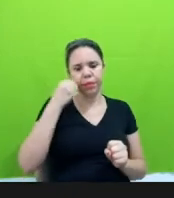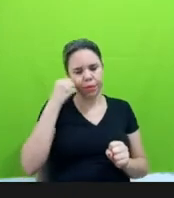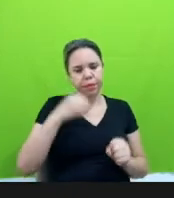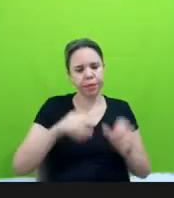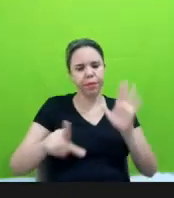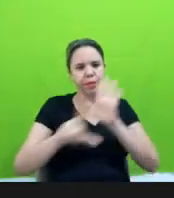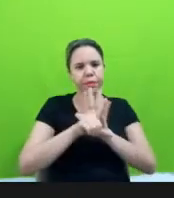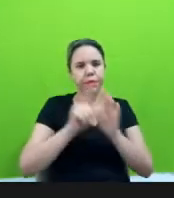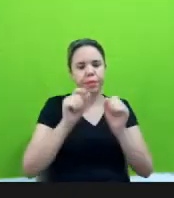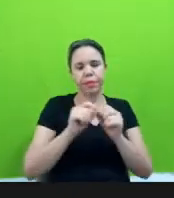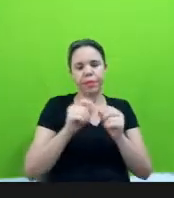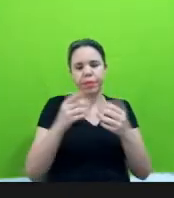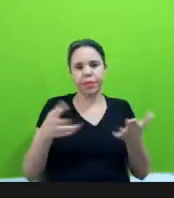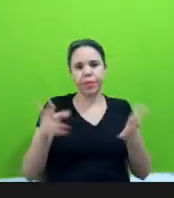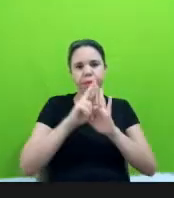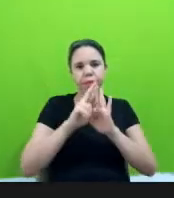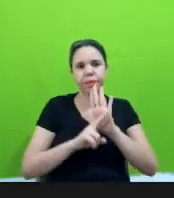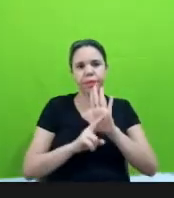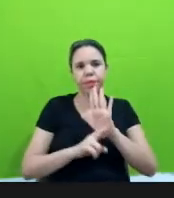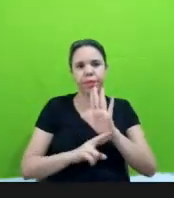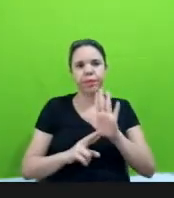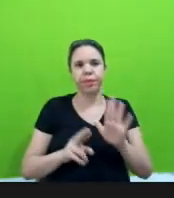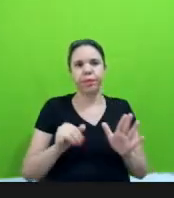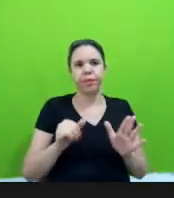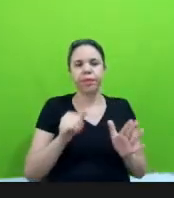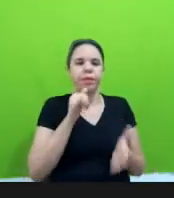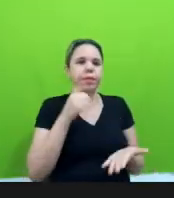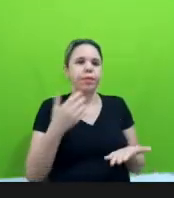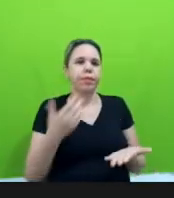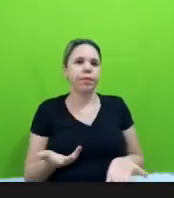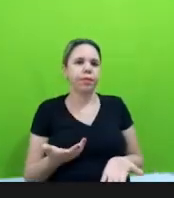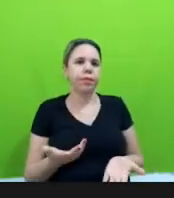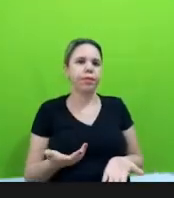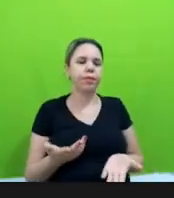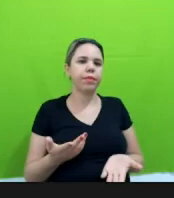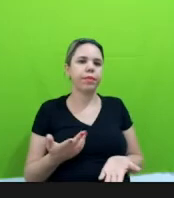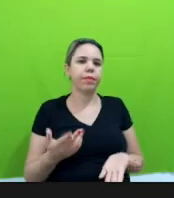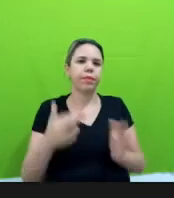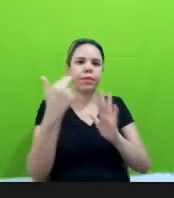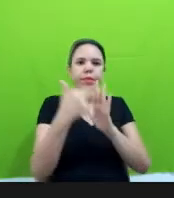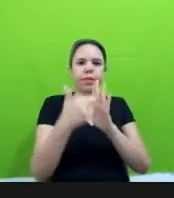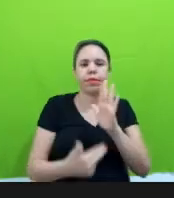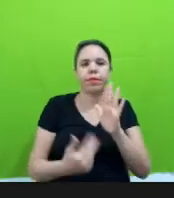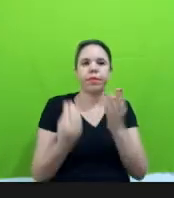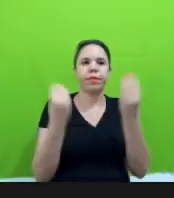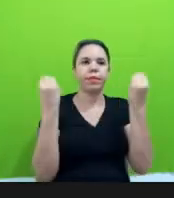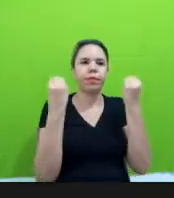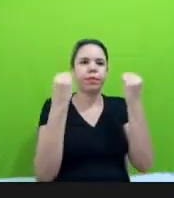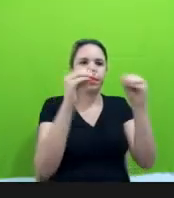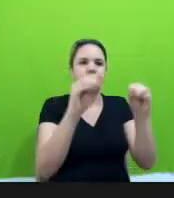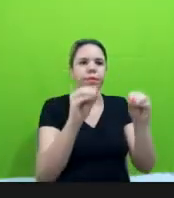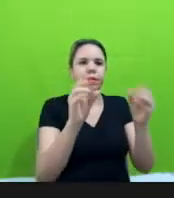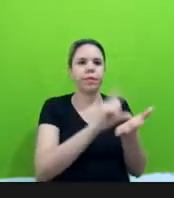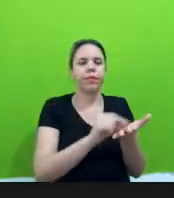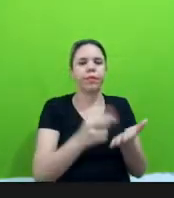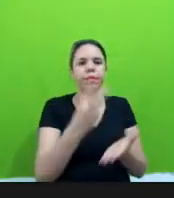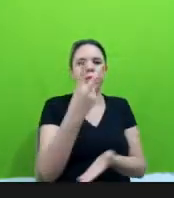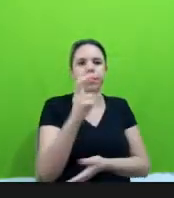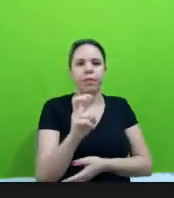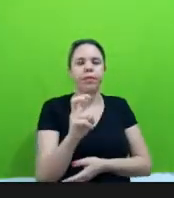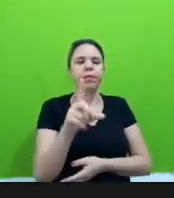A regra que a lei de acesso estabelece é uma listinha que ela vai colocar lá no artigo 25, se eu não me engano, da